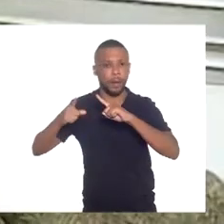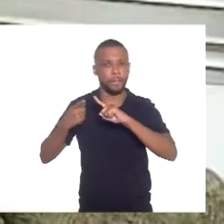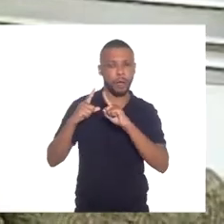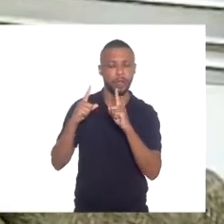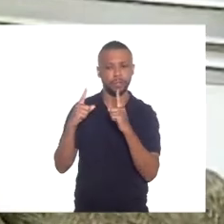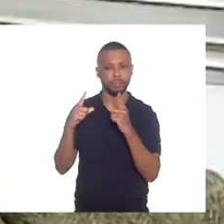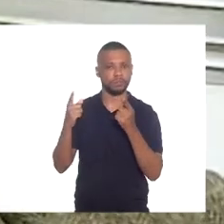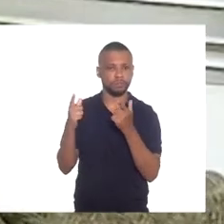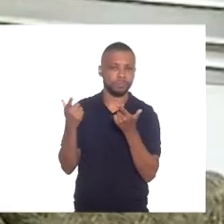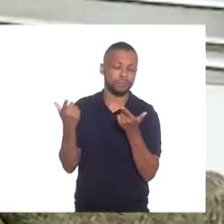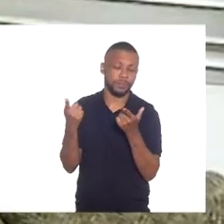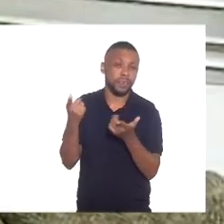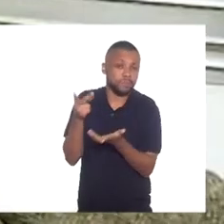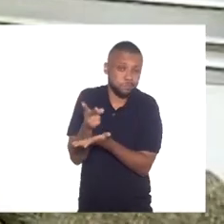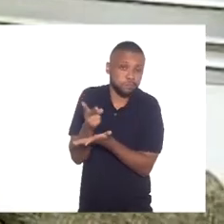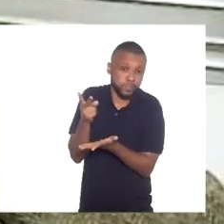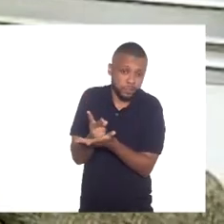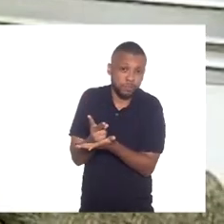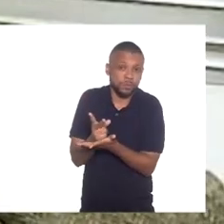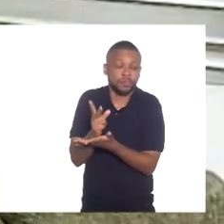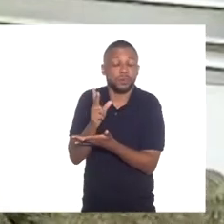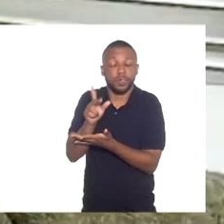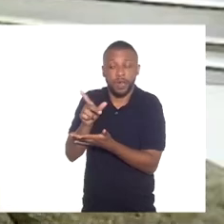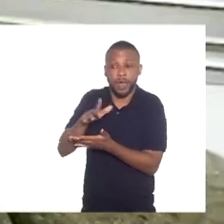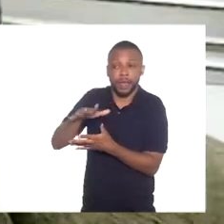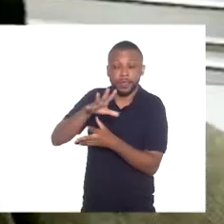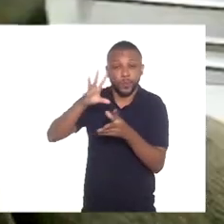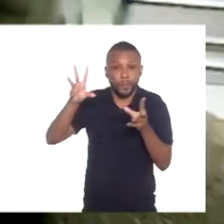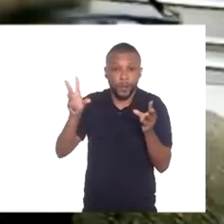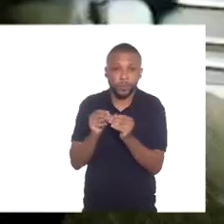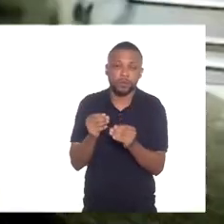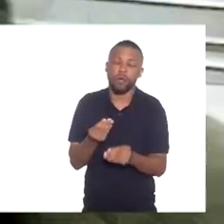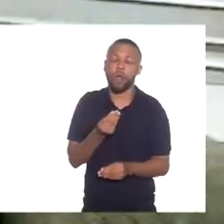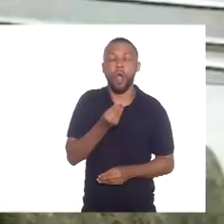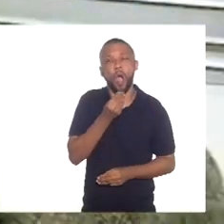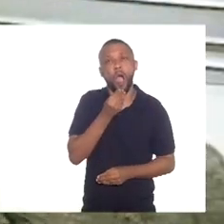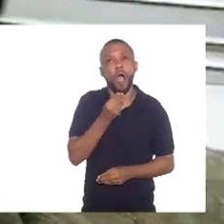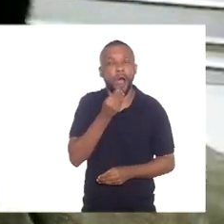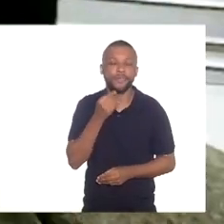acho que isso vai ser uma das conclusões óbvias